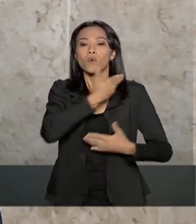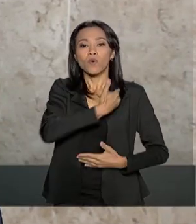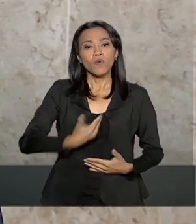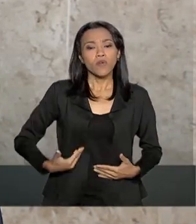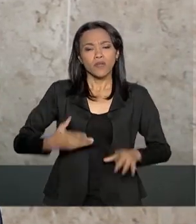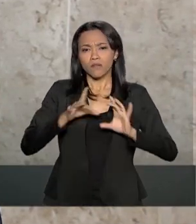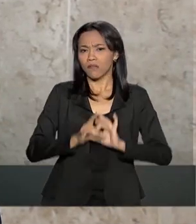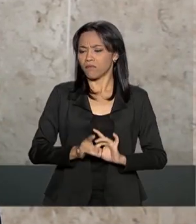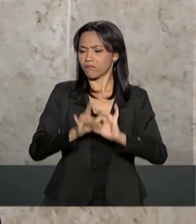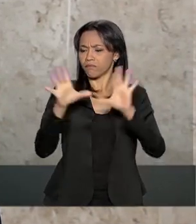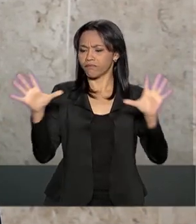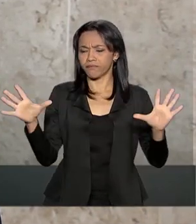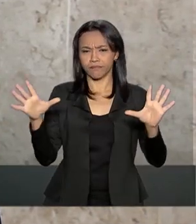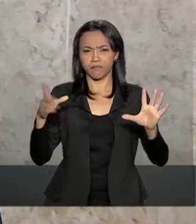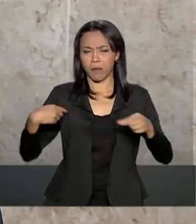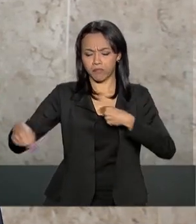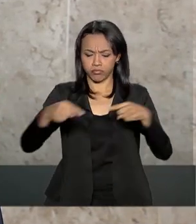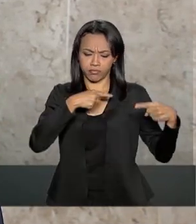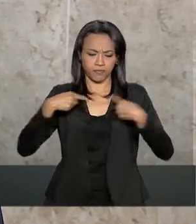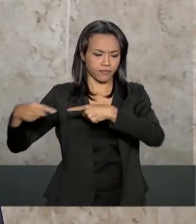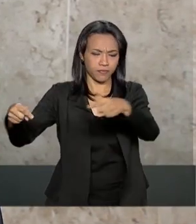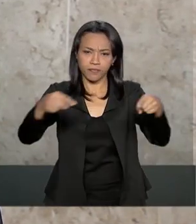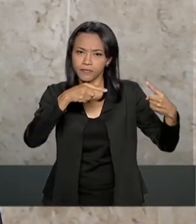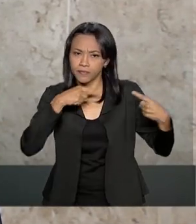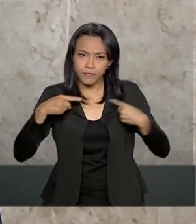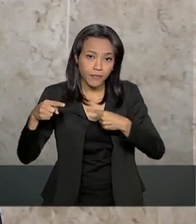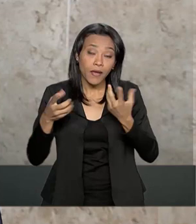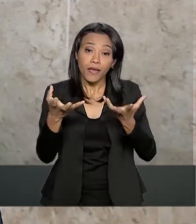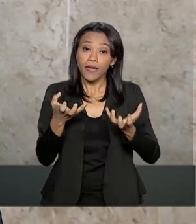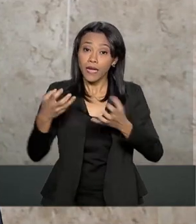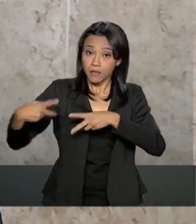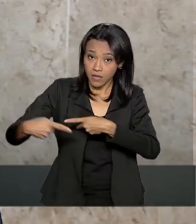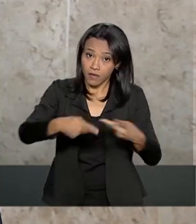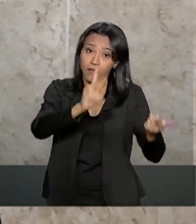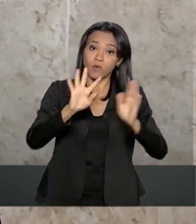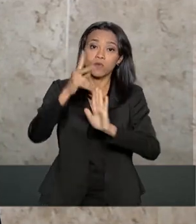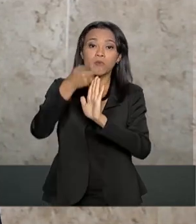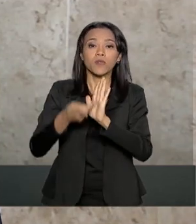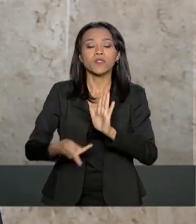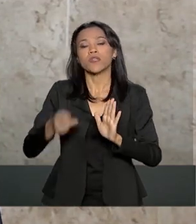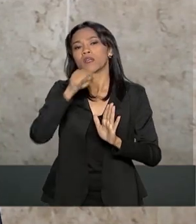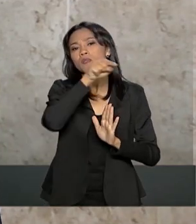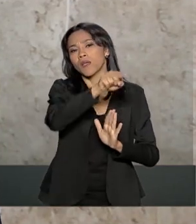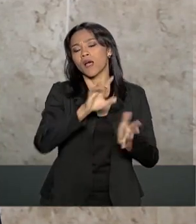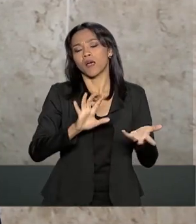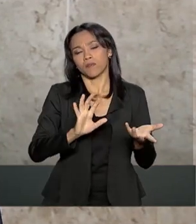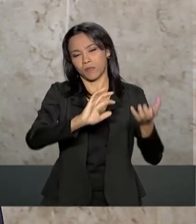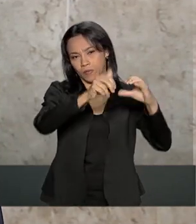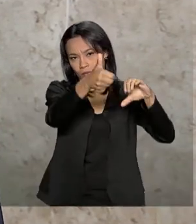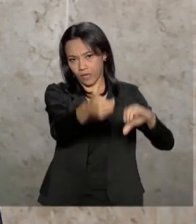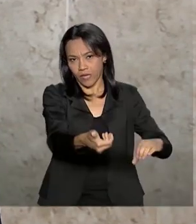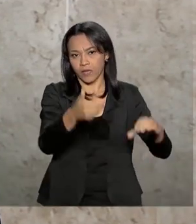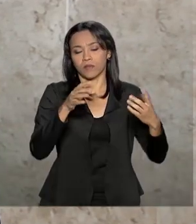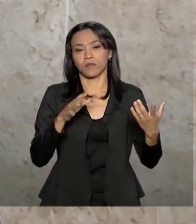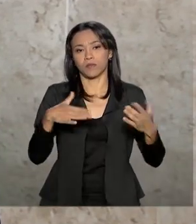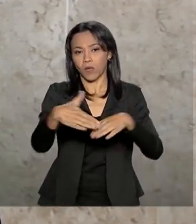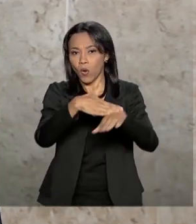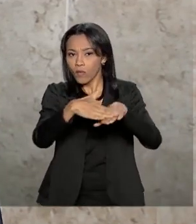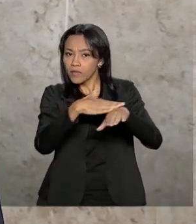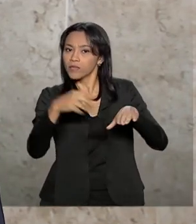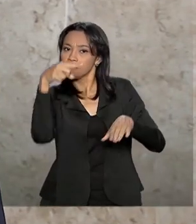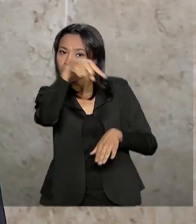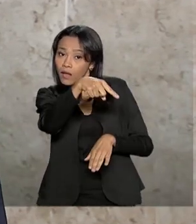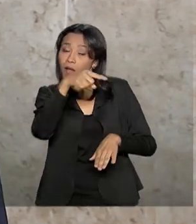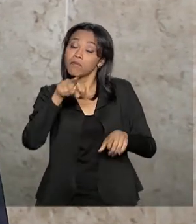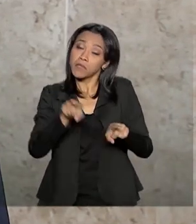debate e nós queremos levar os projetos ao congresso convencer os parlamentares do acerto mas também estamos abertos